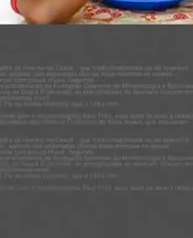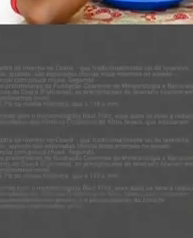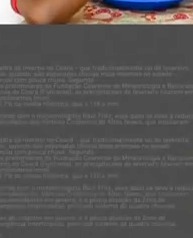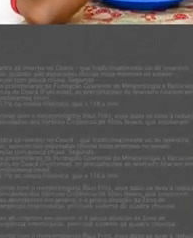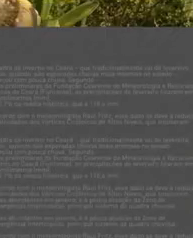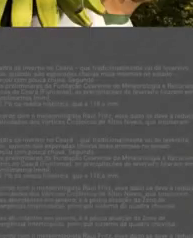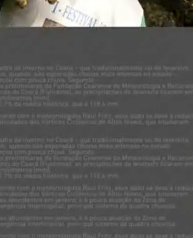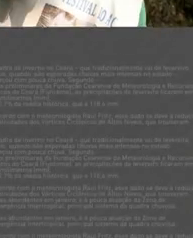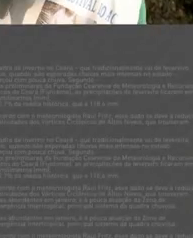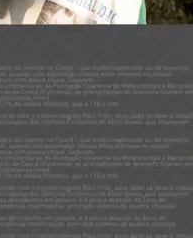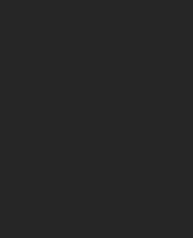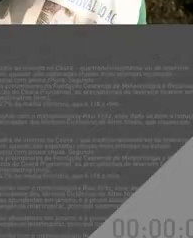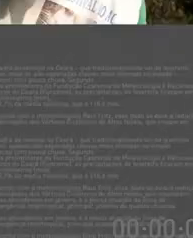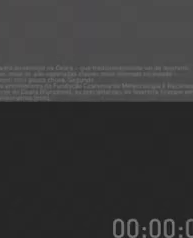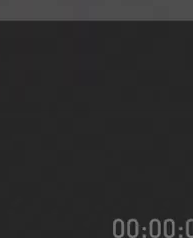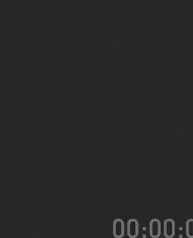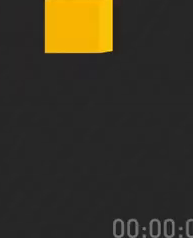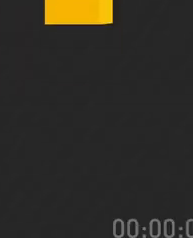paulo